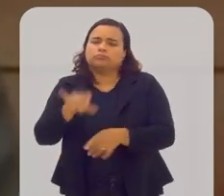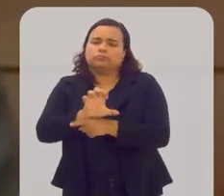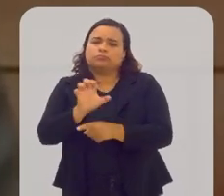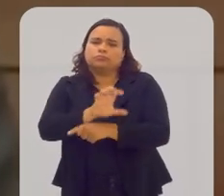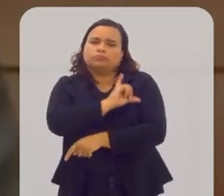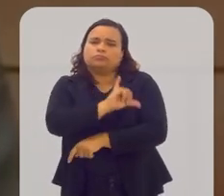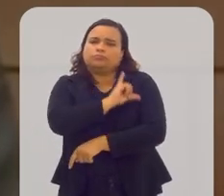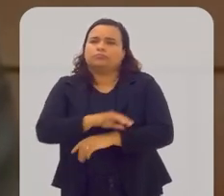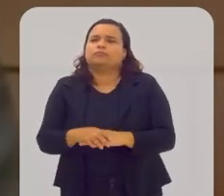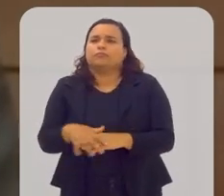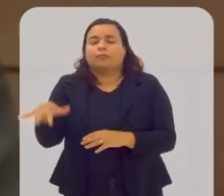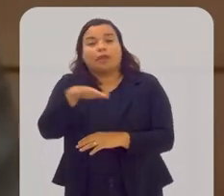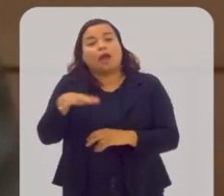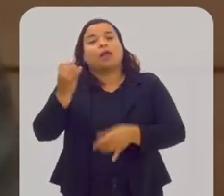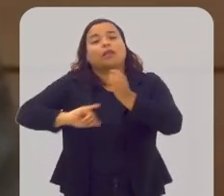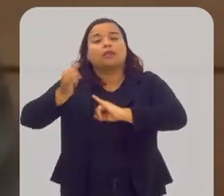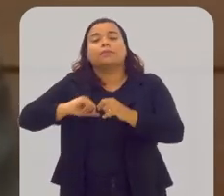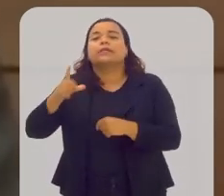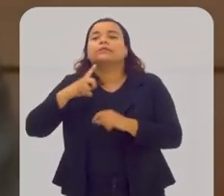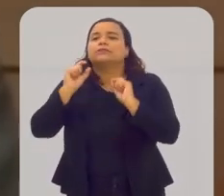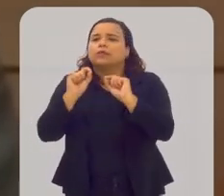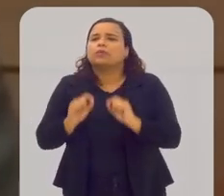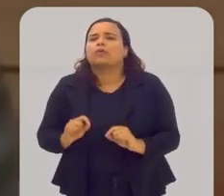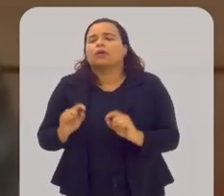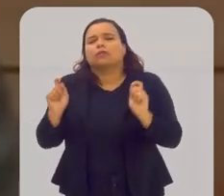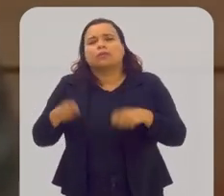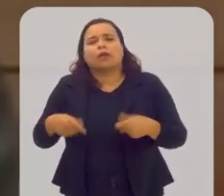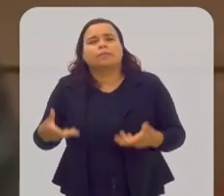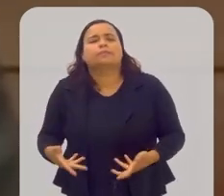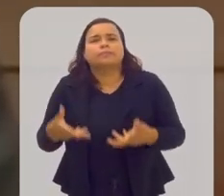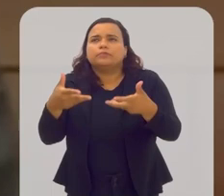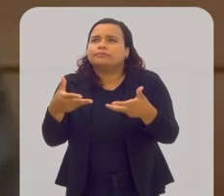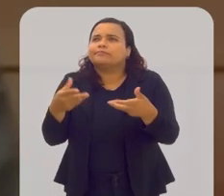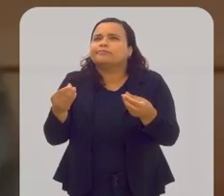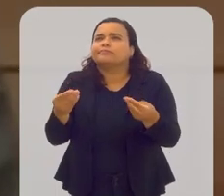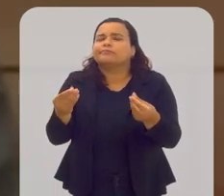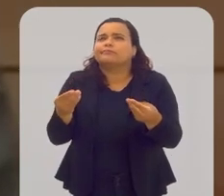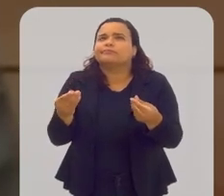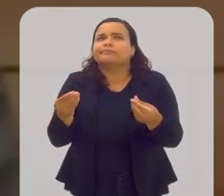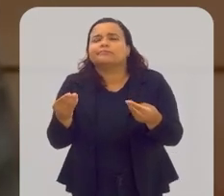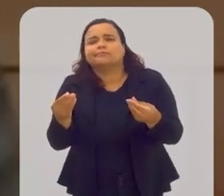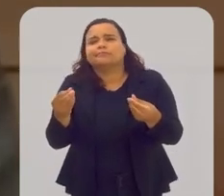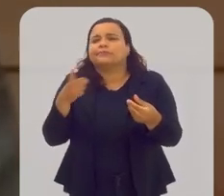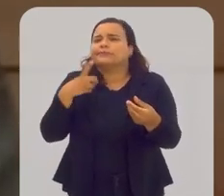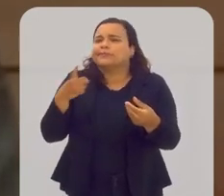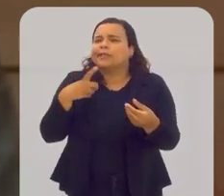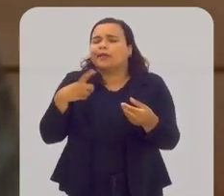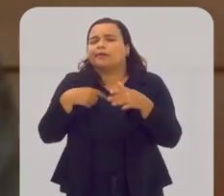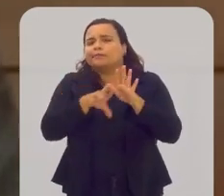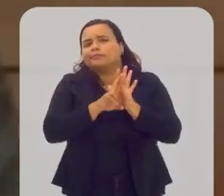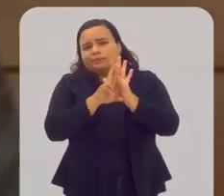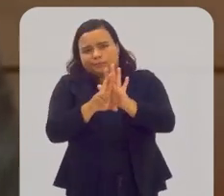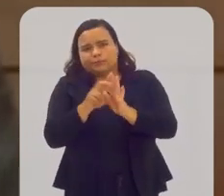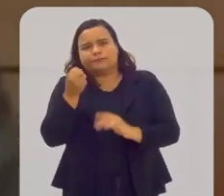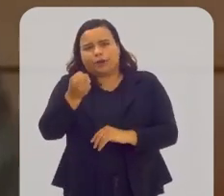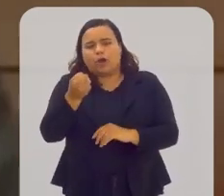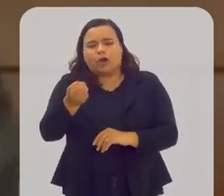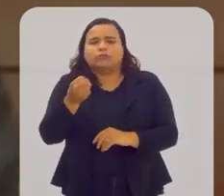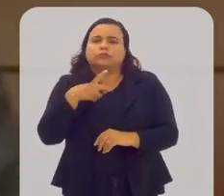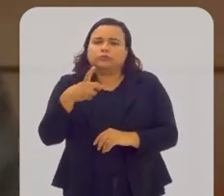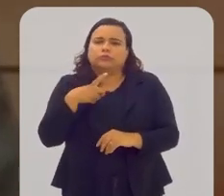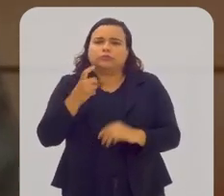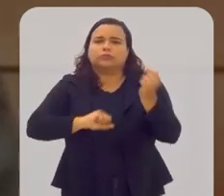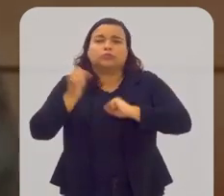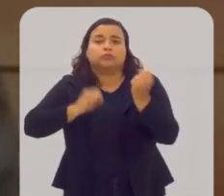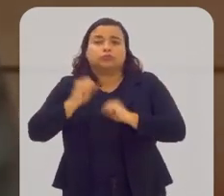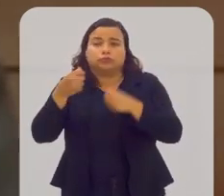aqui no estado. A área da química, ela potencialmente... ela tem uma representatividade